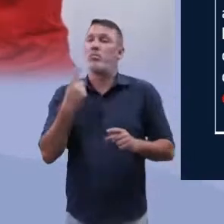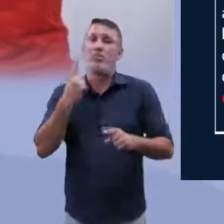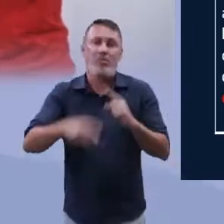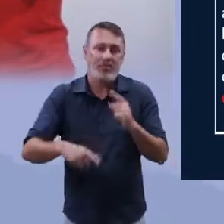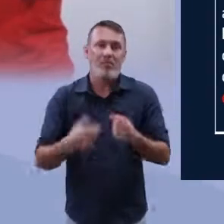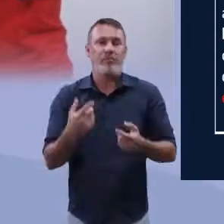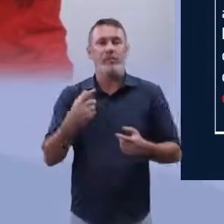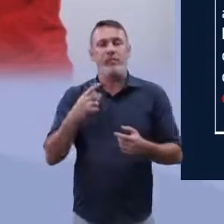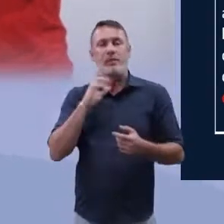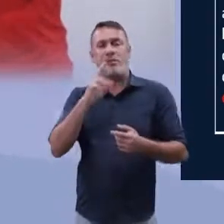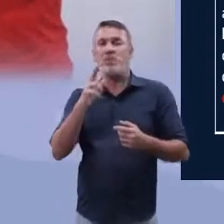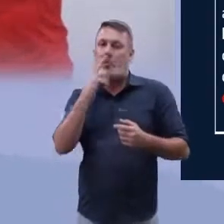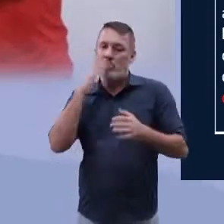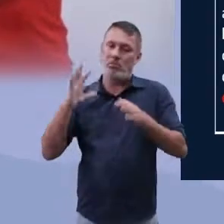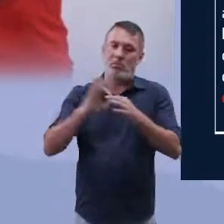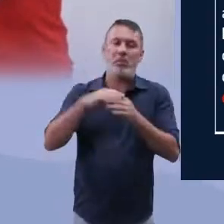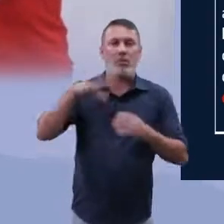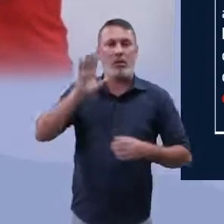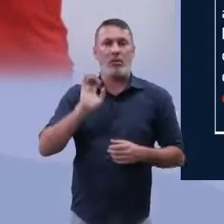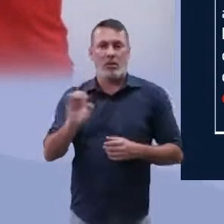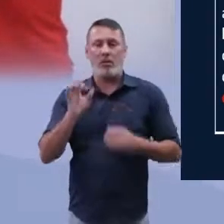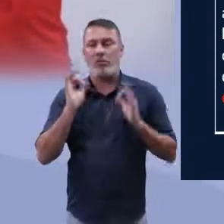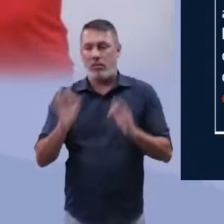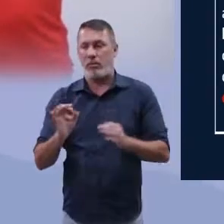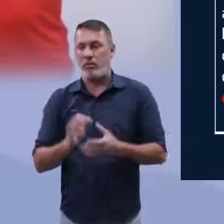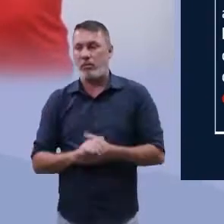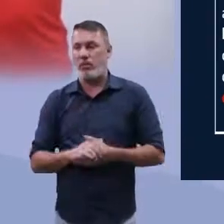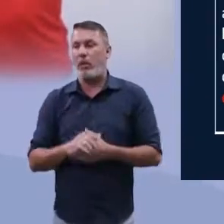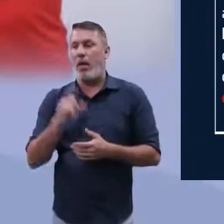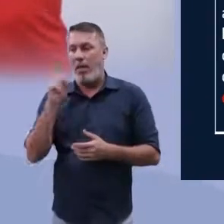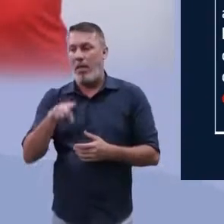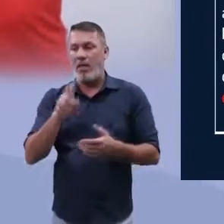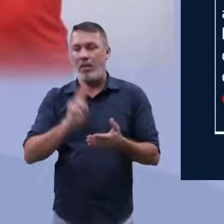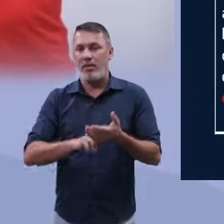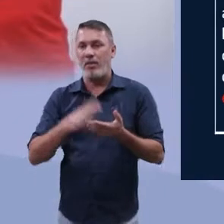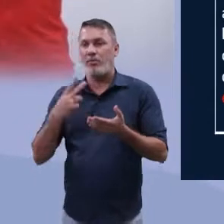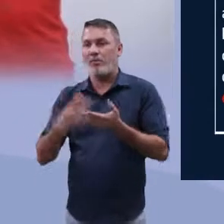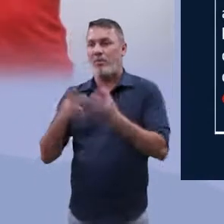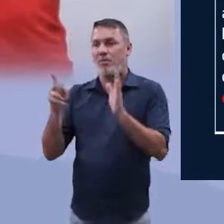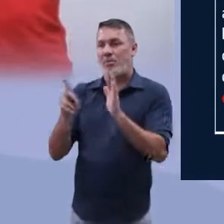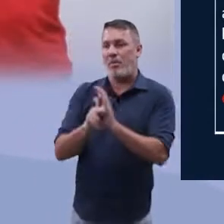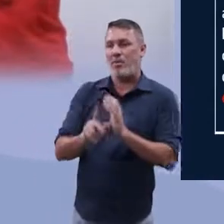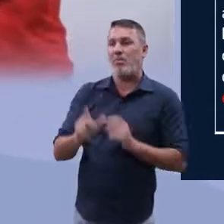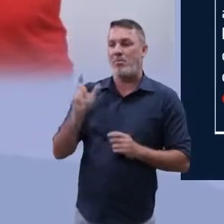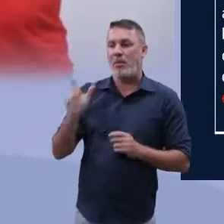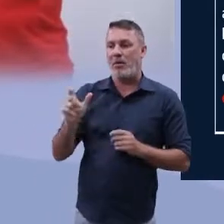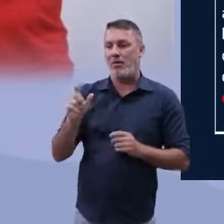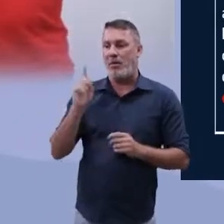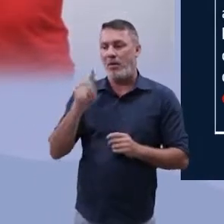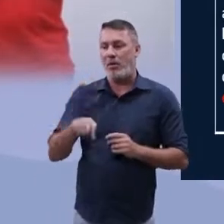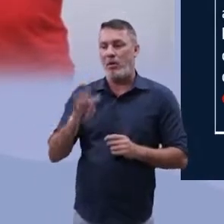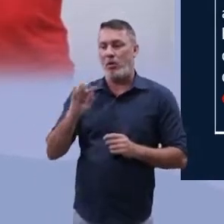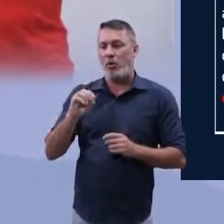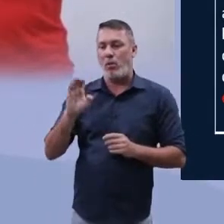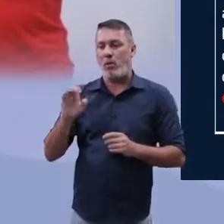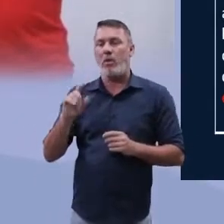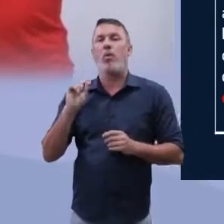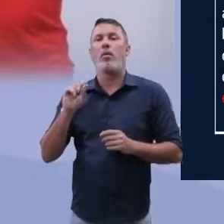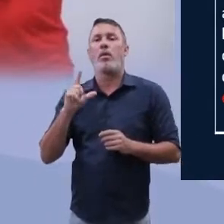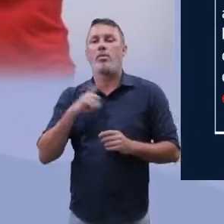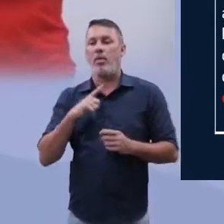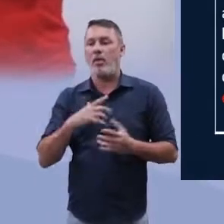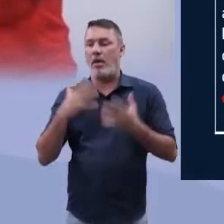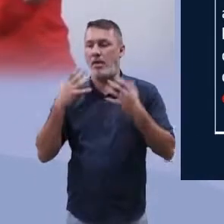Eu não poderia. Então fica aí a letra E. Porque é a tradução do can. Can é be able to,